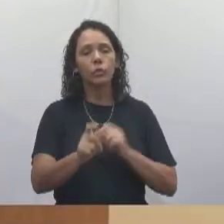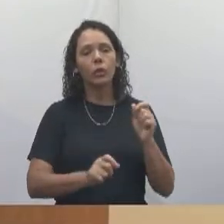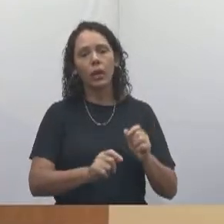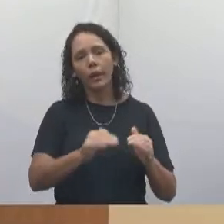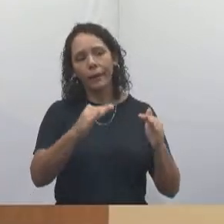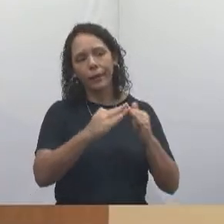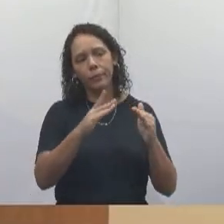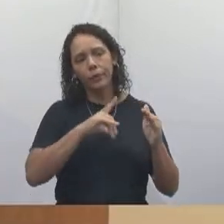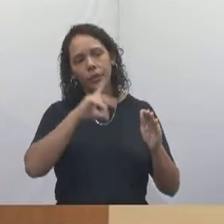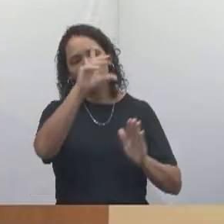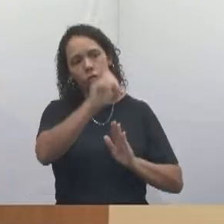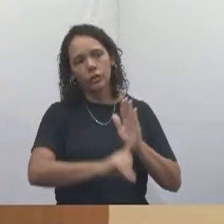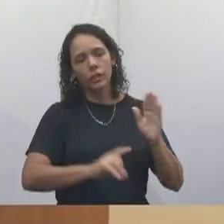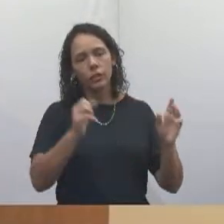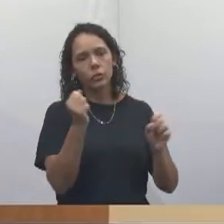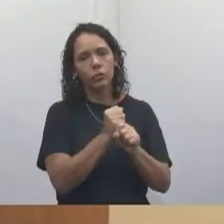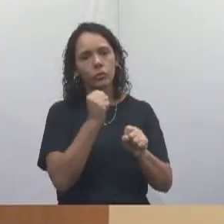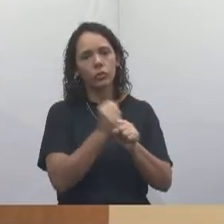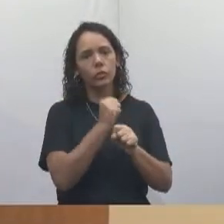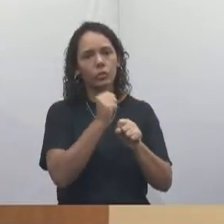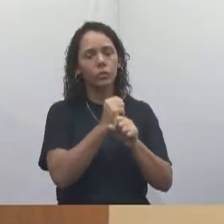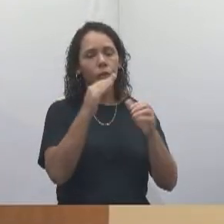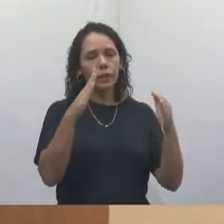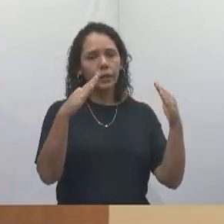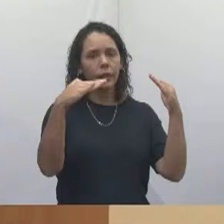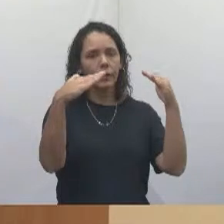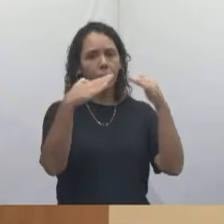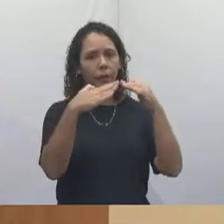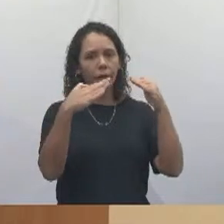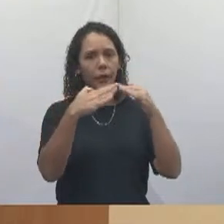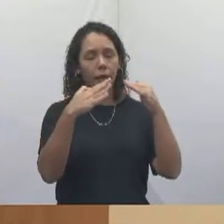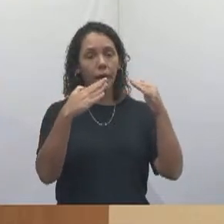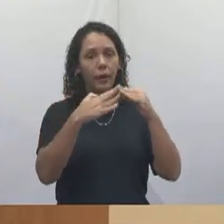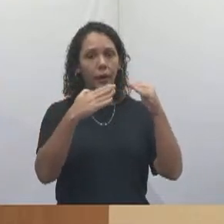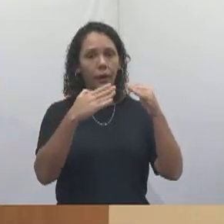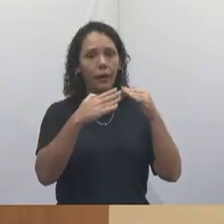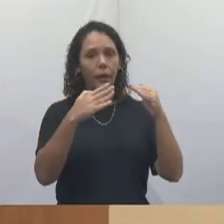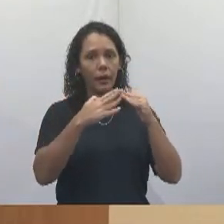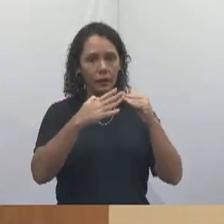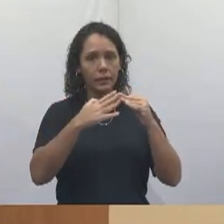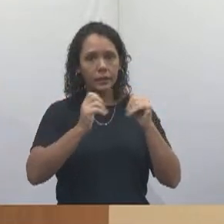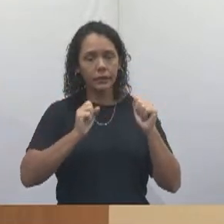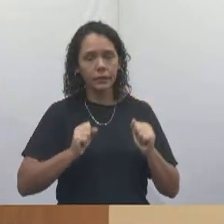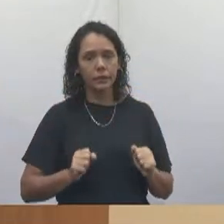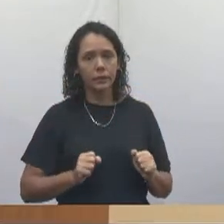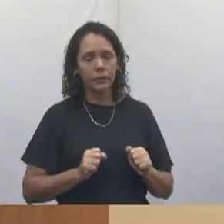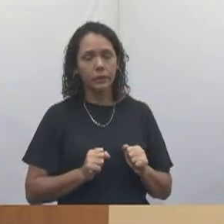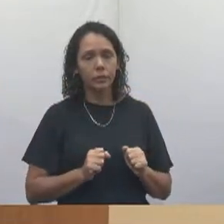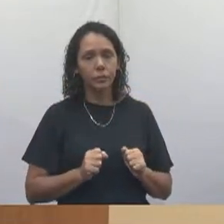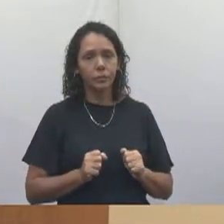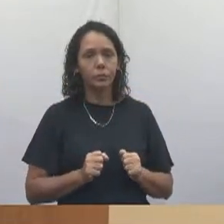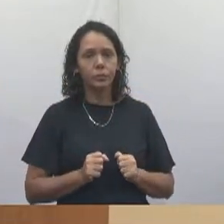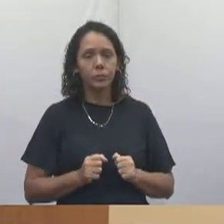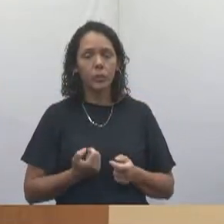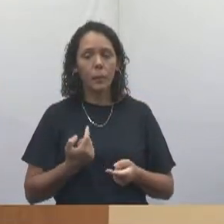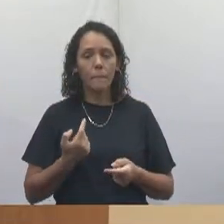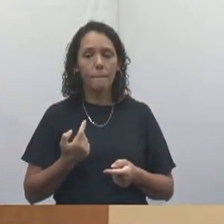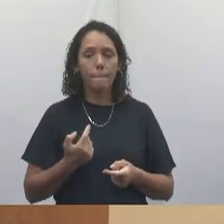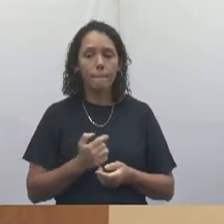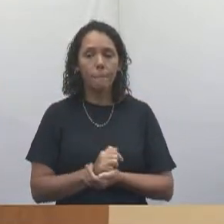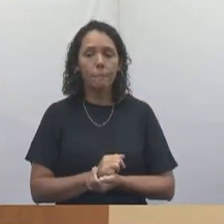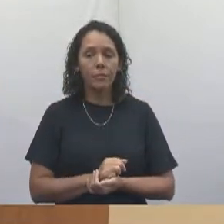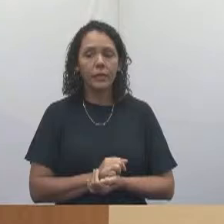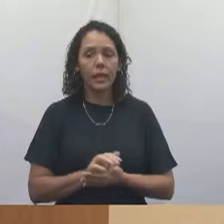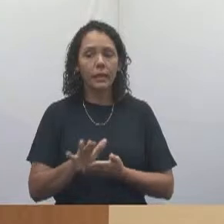casas e ser lesado por contas que não foram fechadas, porque foram